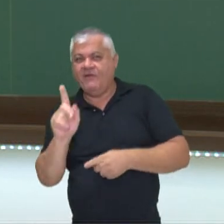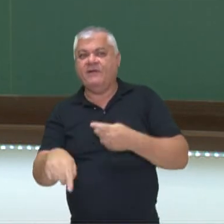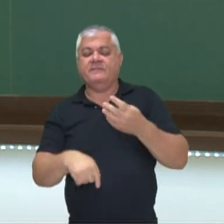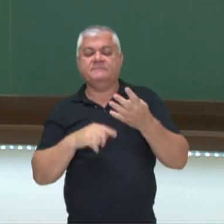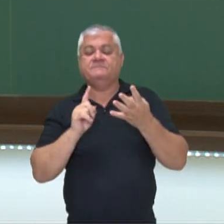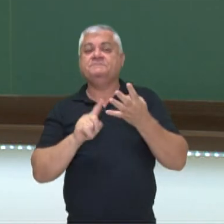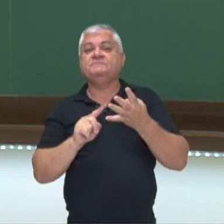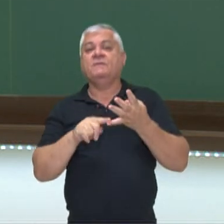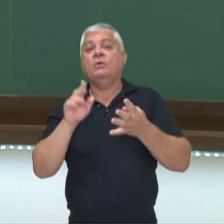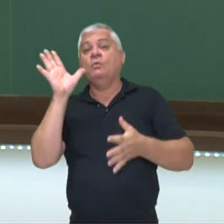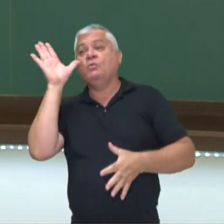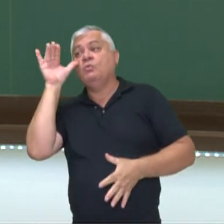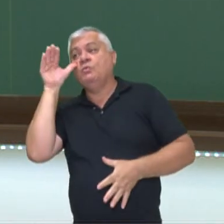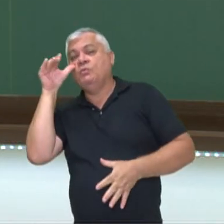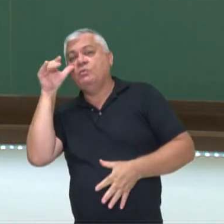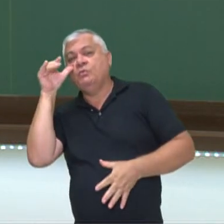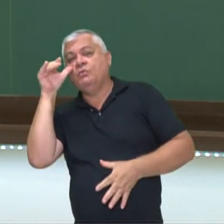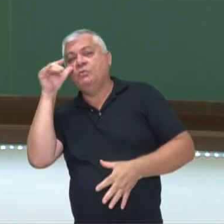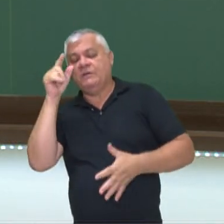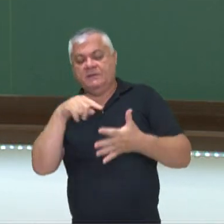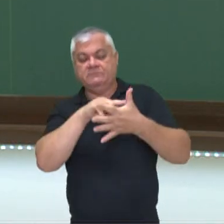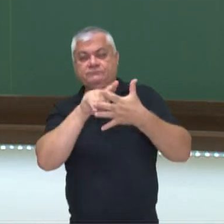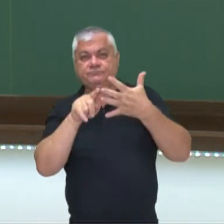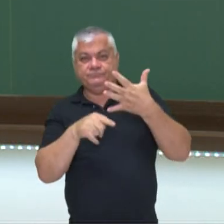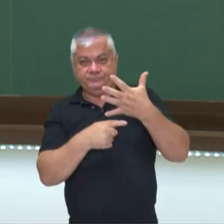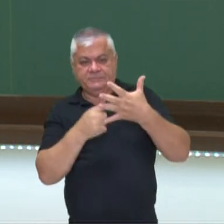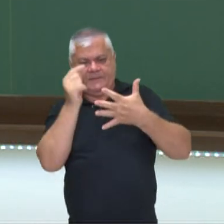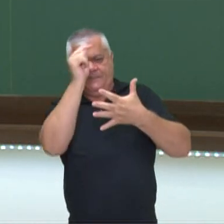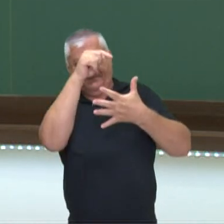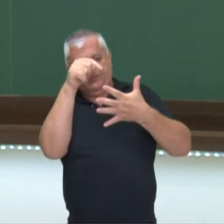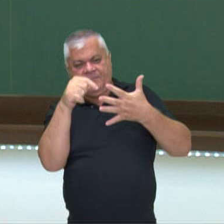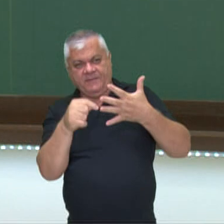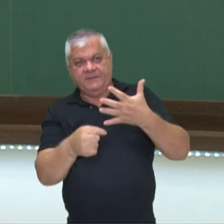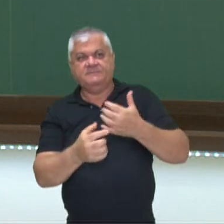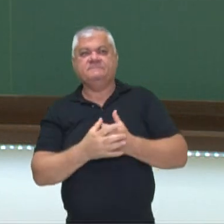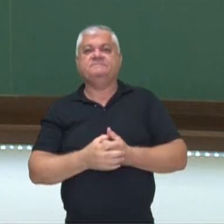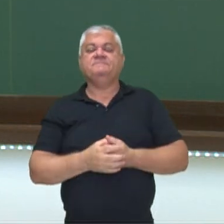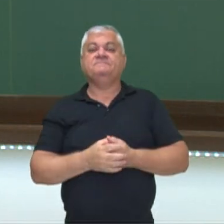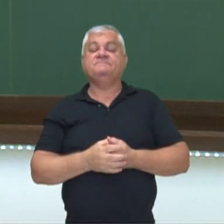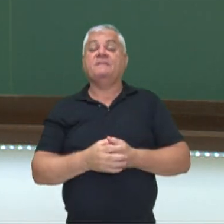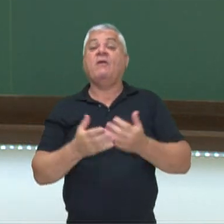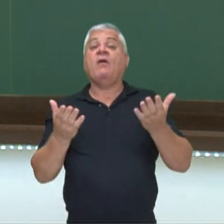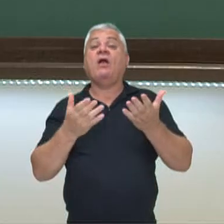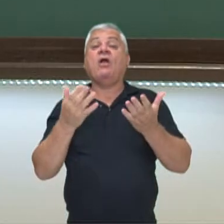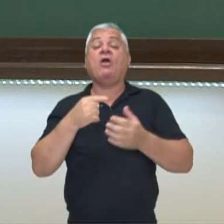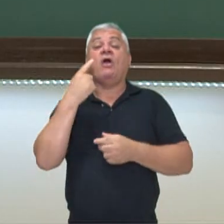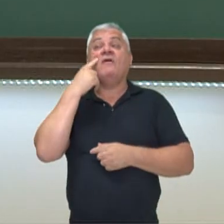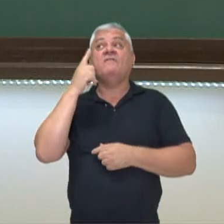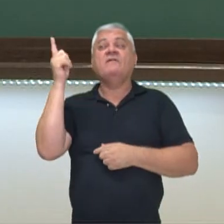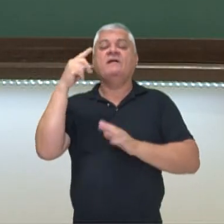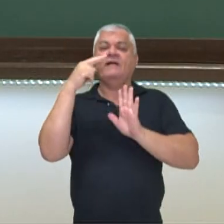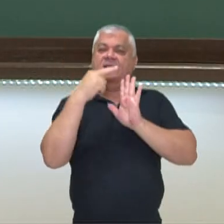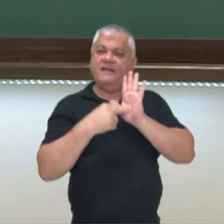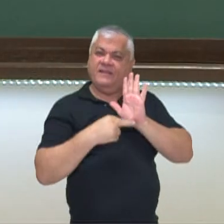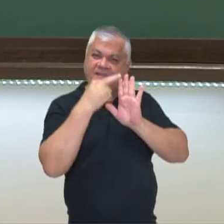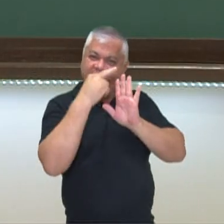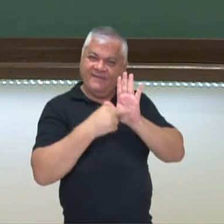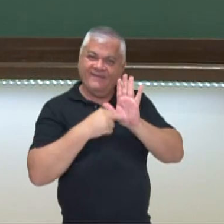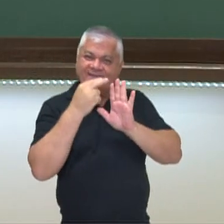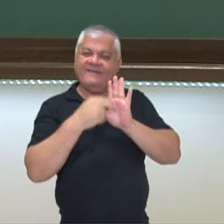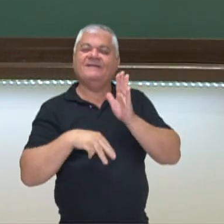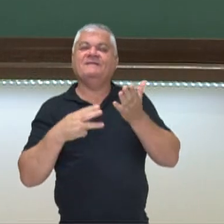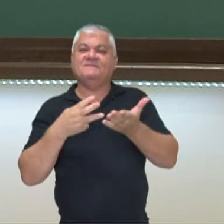E também aí, curiosidades, não é mesmo? Muy bien, ahora vamos a leer una